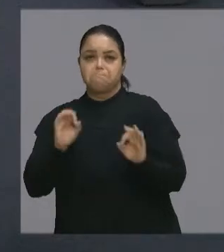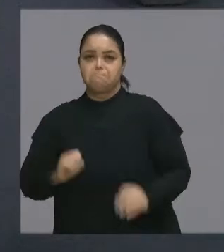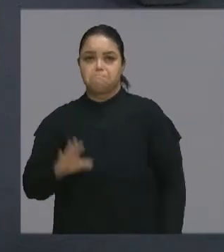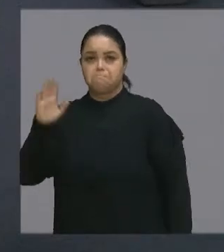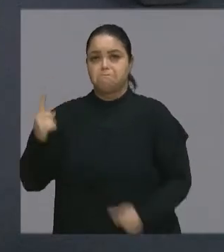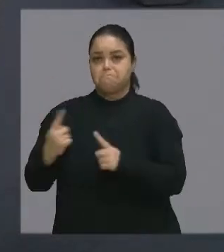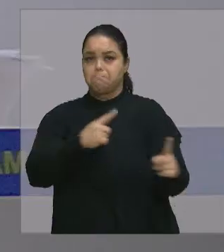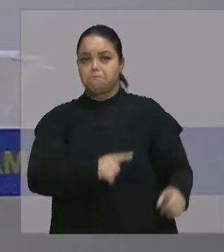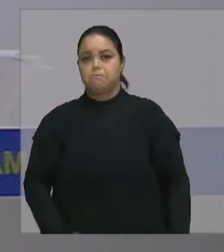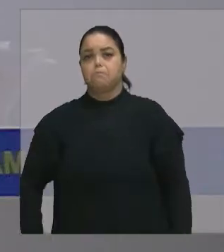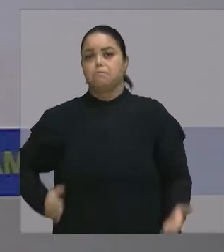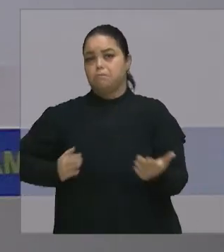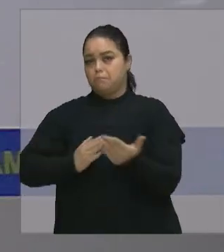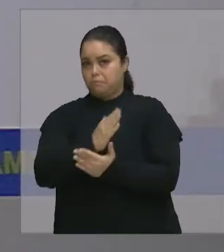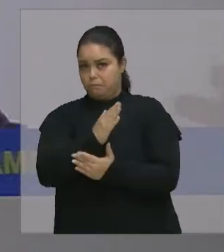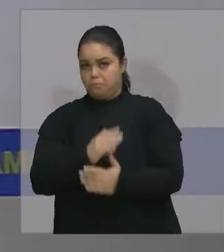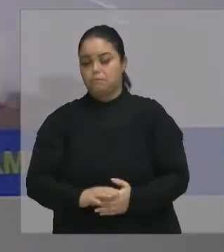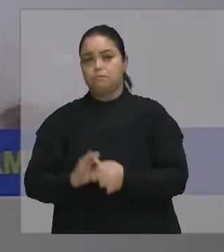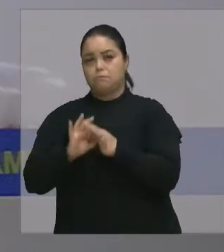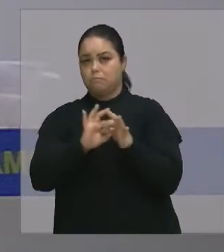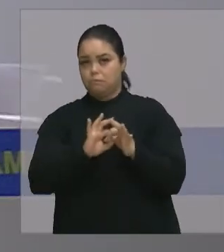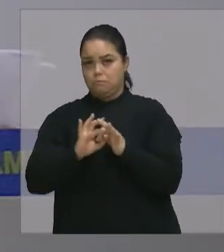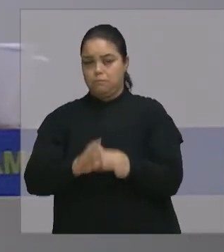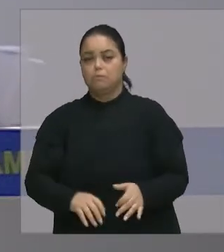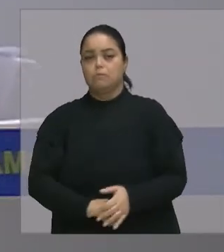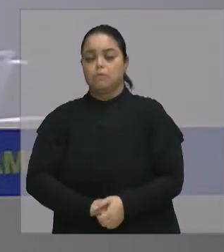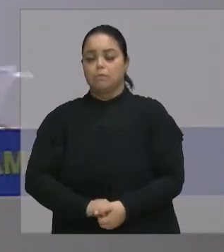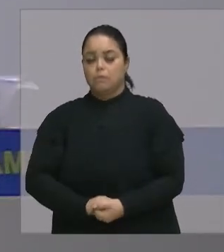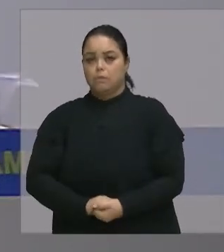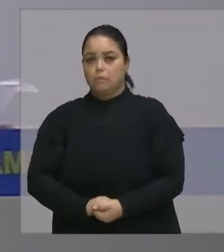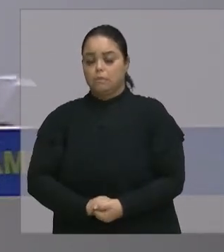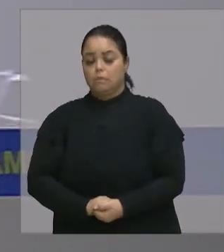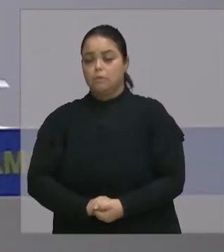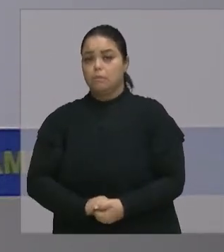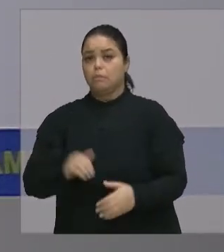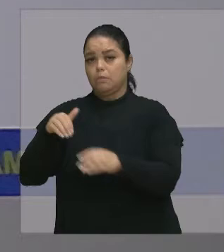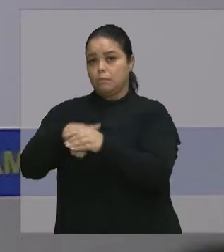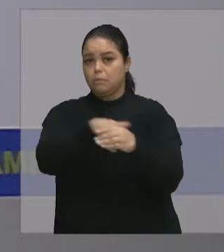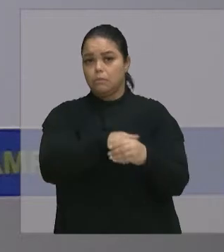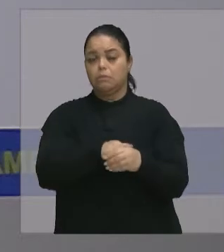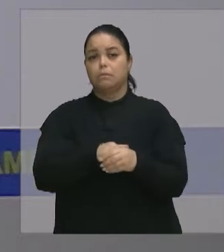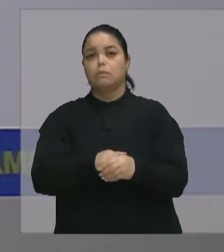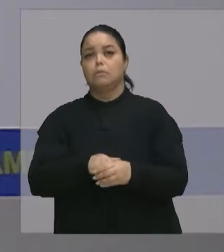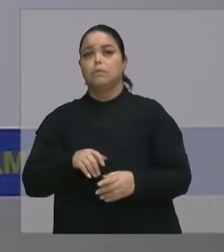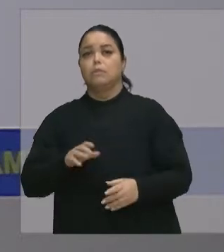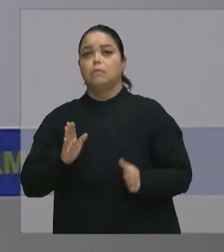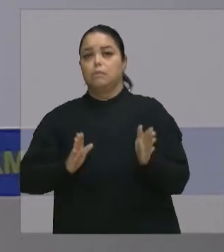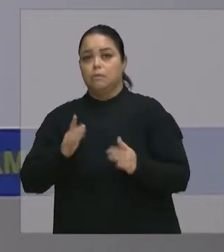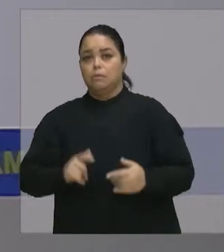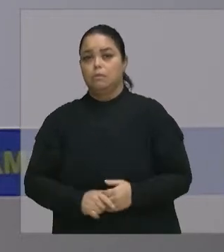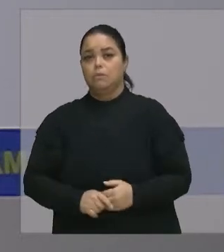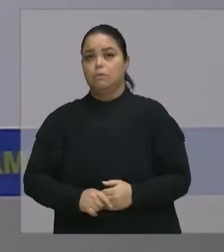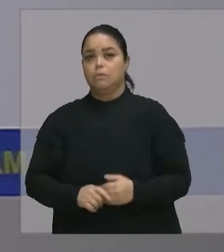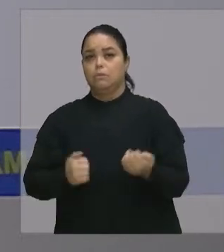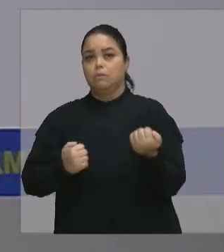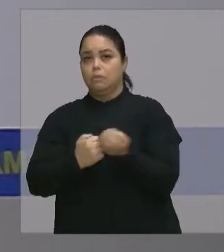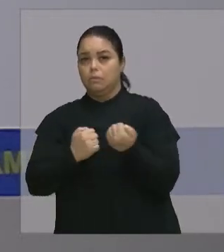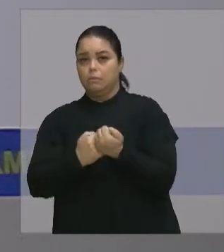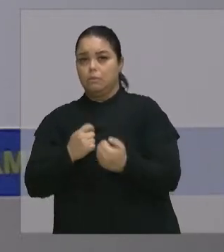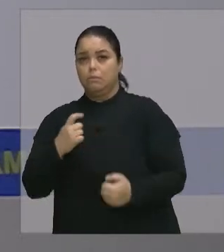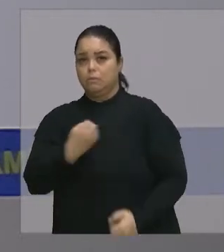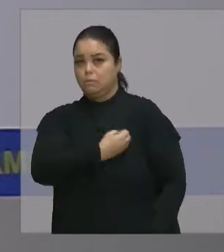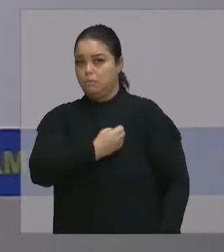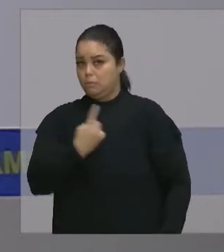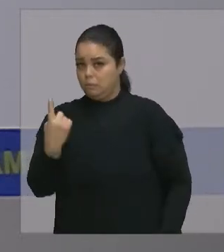contrária. Tramitação aprovada por unanimidade. Em votação, a tramitação do substitutivo número 1,